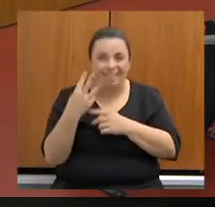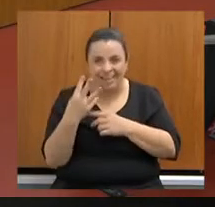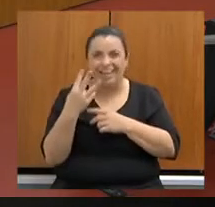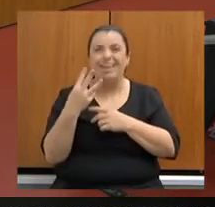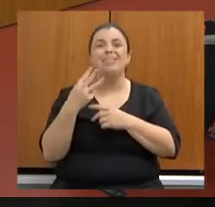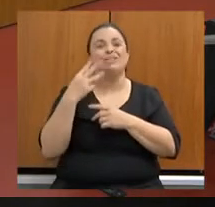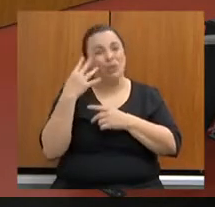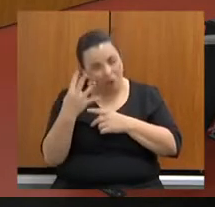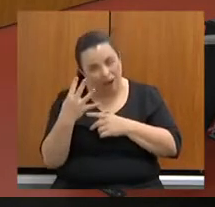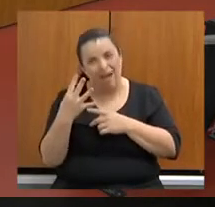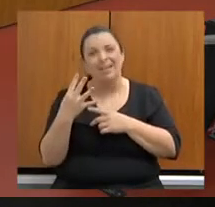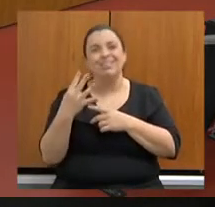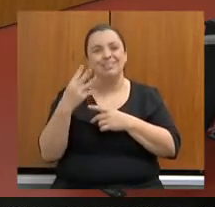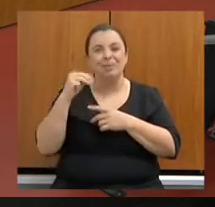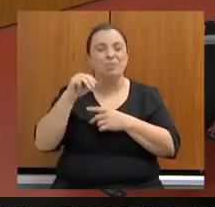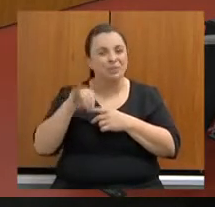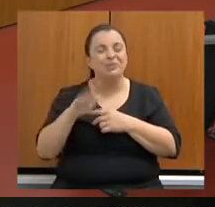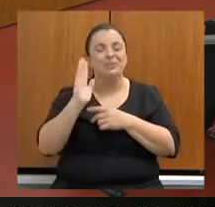WhatsApp